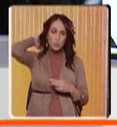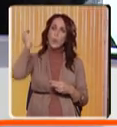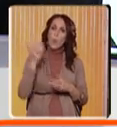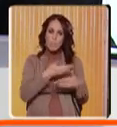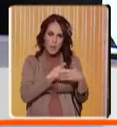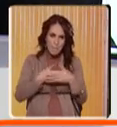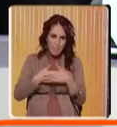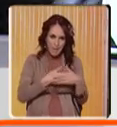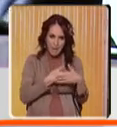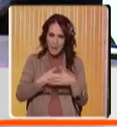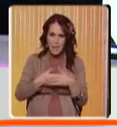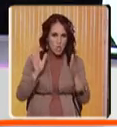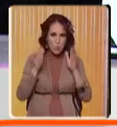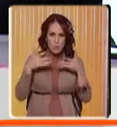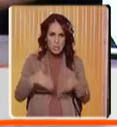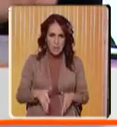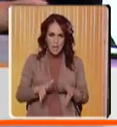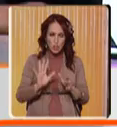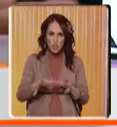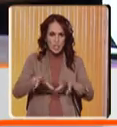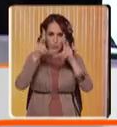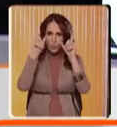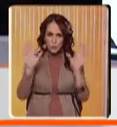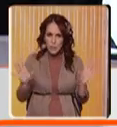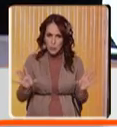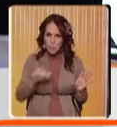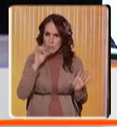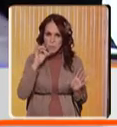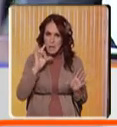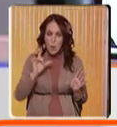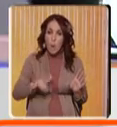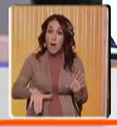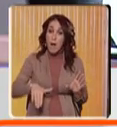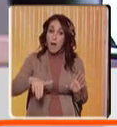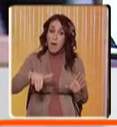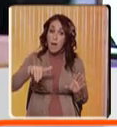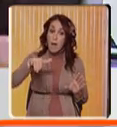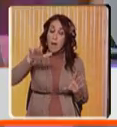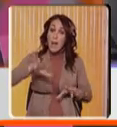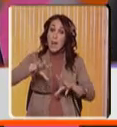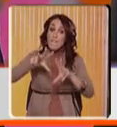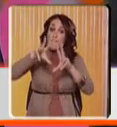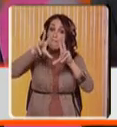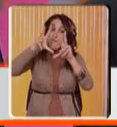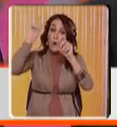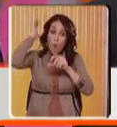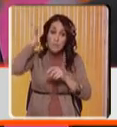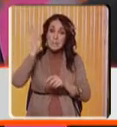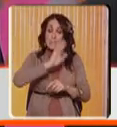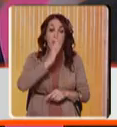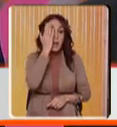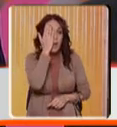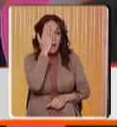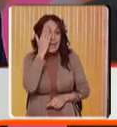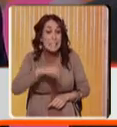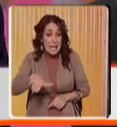o bebê ou o recém-nascido não nasce com as funções desenvolvidas. As funções vão se desenvolver à medida que temos estímulos. Ou seja, se nós taparmos um olho a